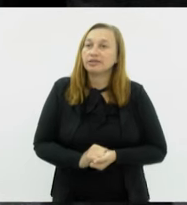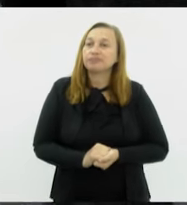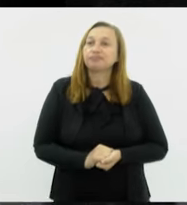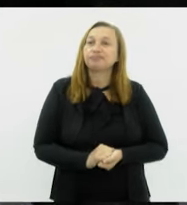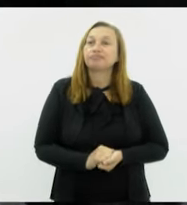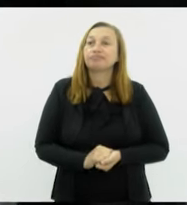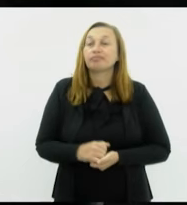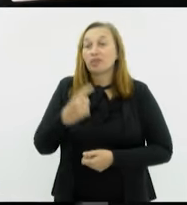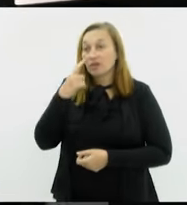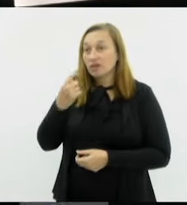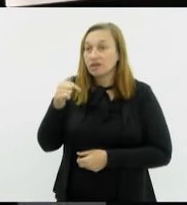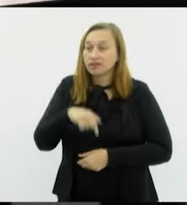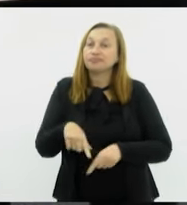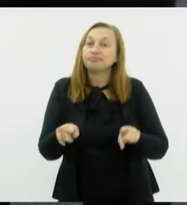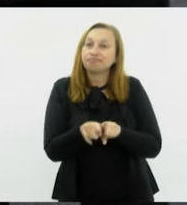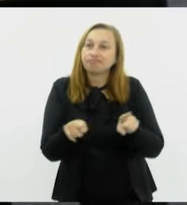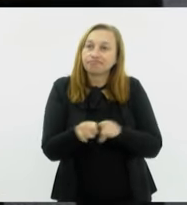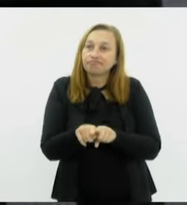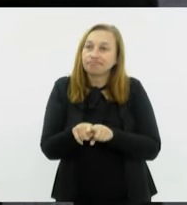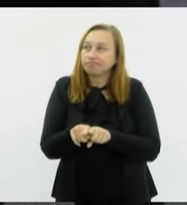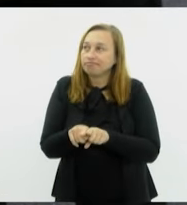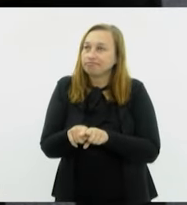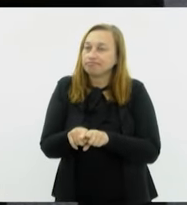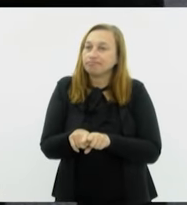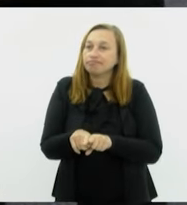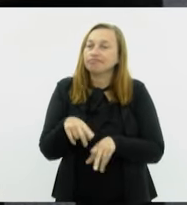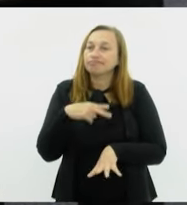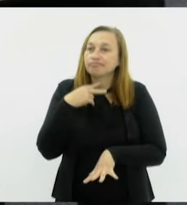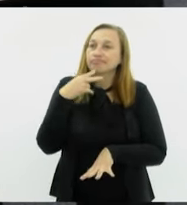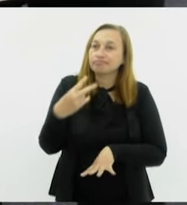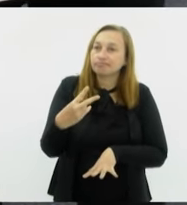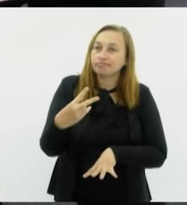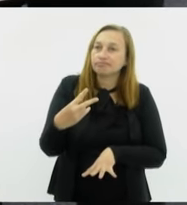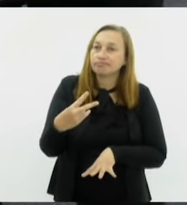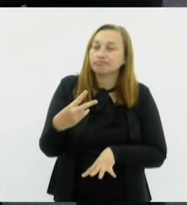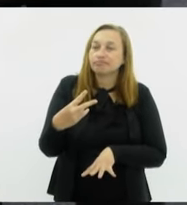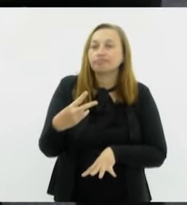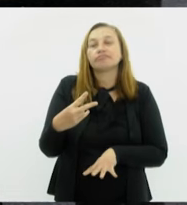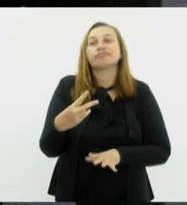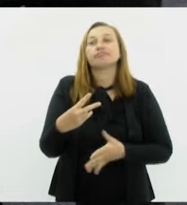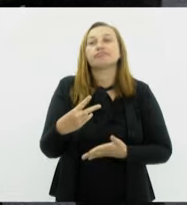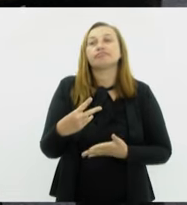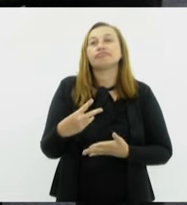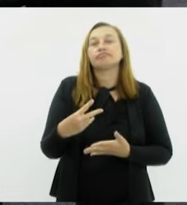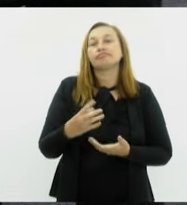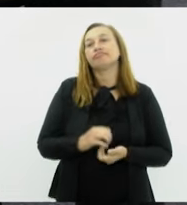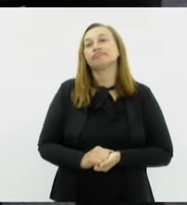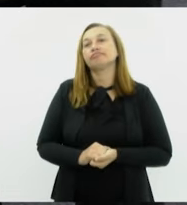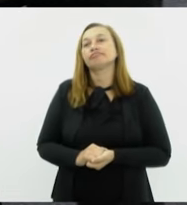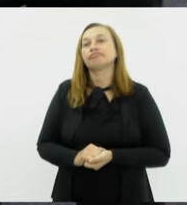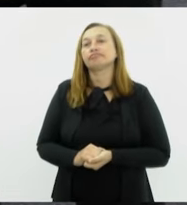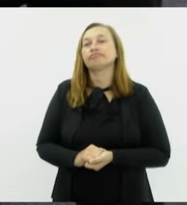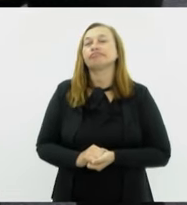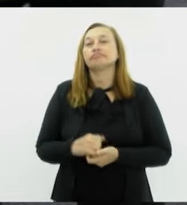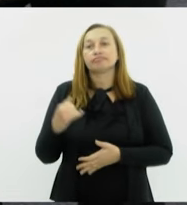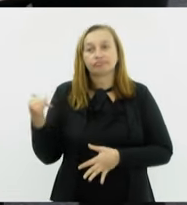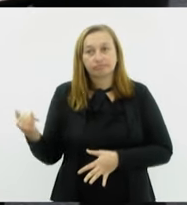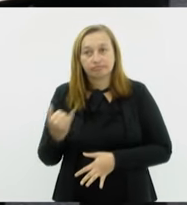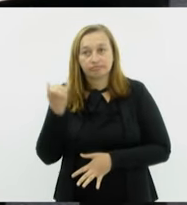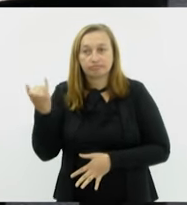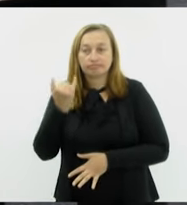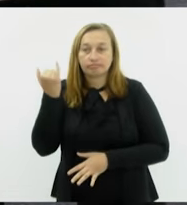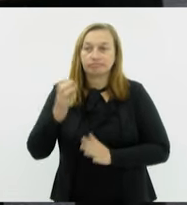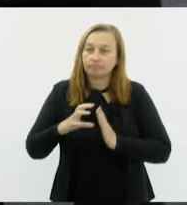te ver aqui também como a voz desse partido tão importante na trajetória política do Brasil é muito importante.